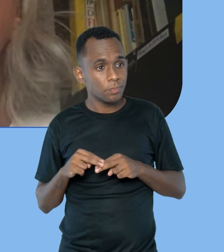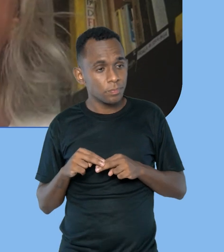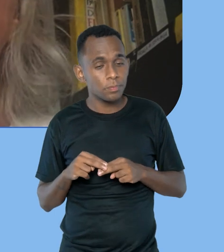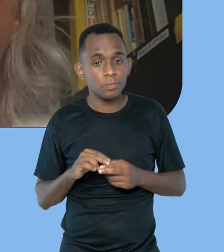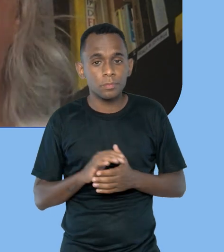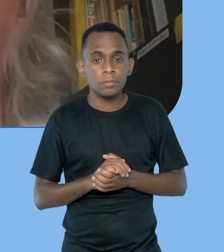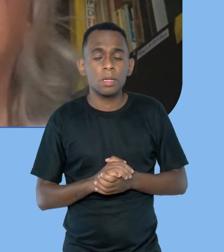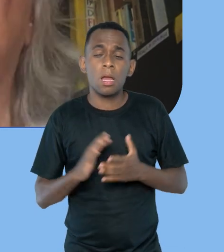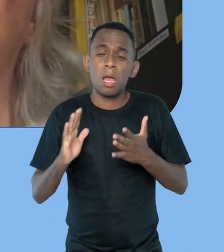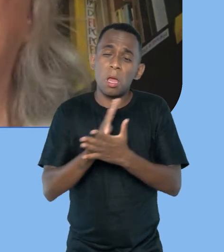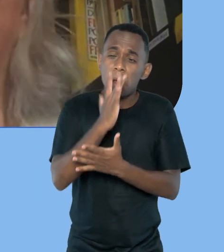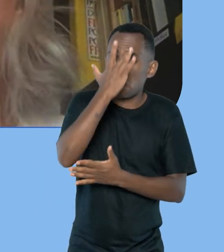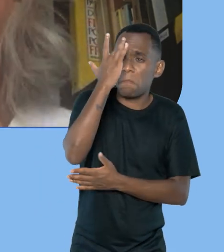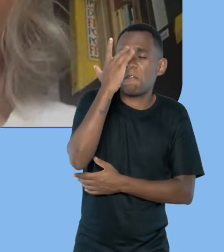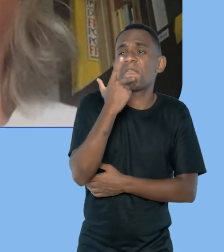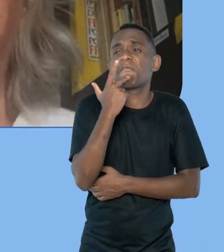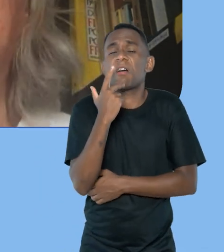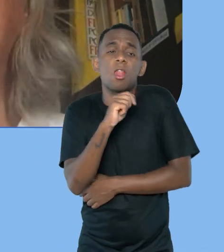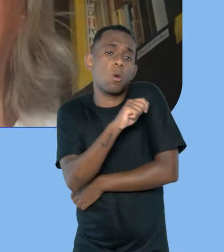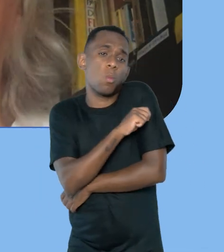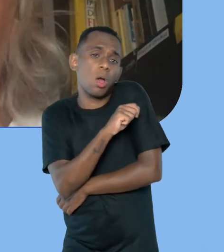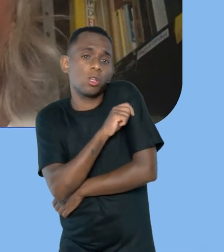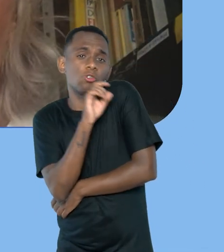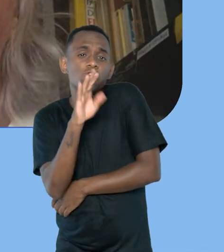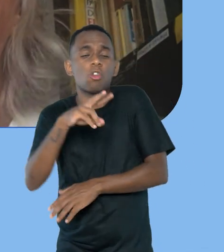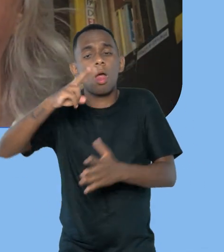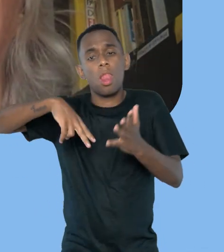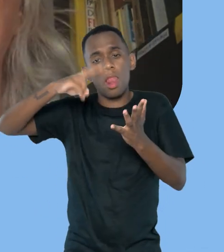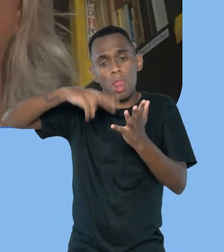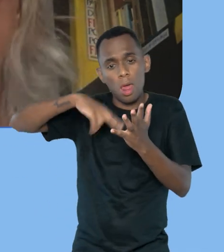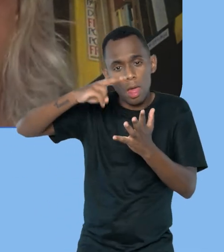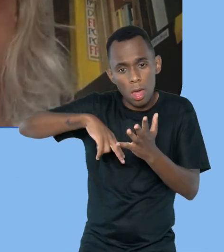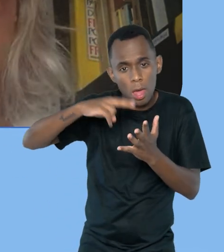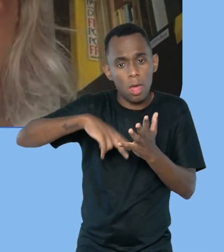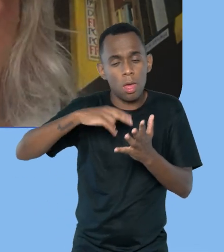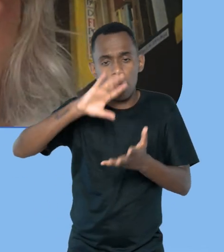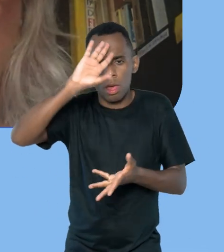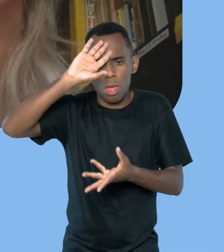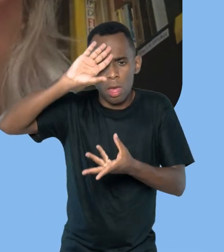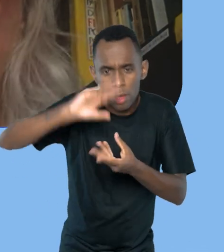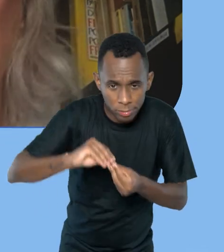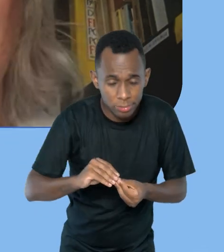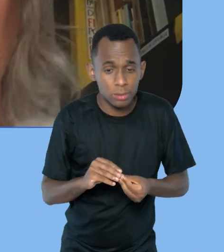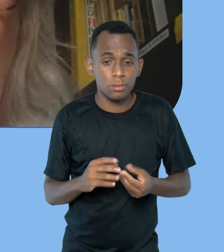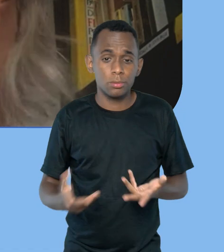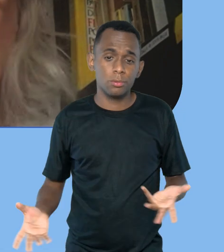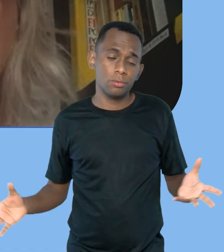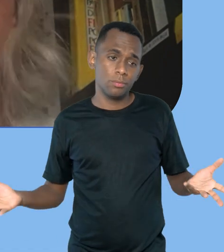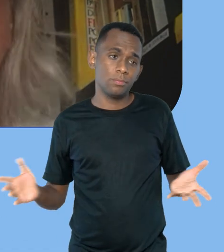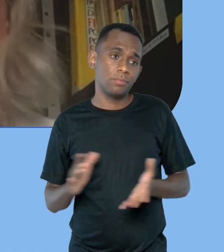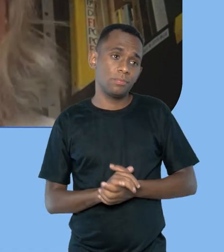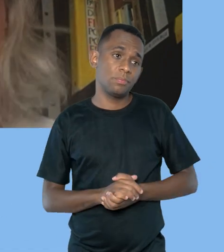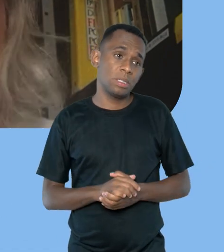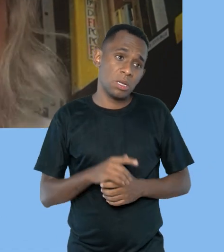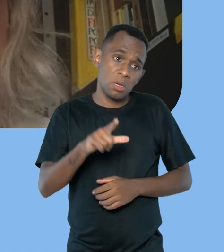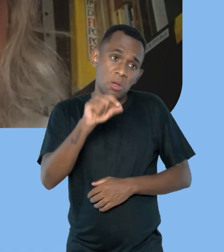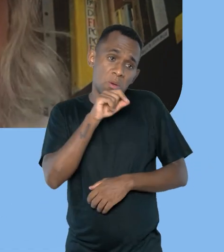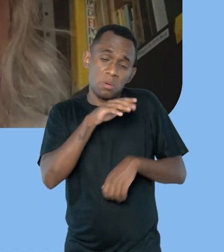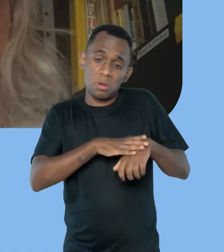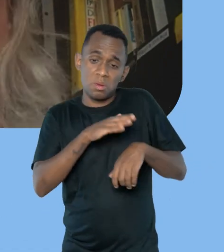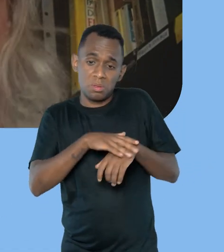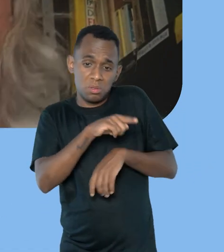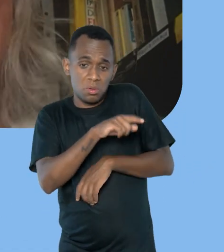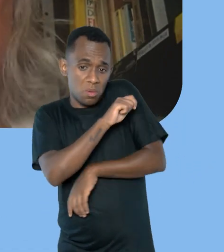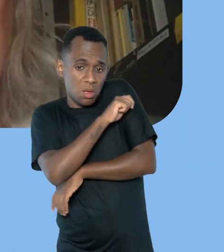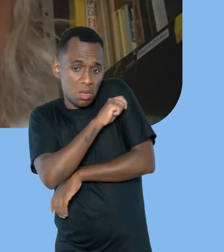Há críticos que se falam, os alunos só leem resumos. Bom, é uma escolha dele,